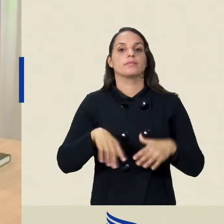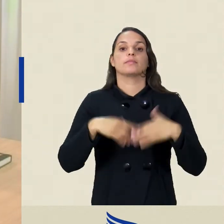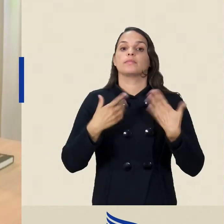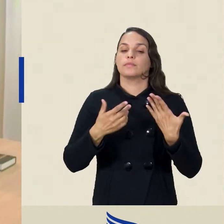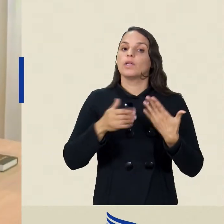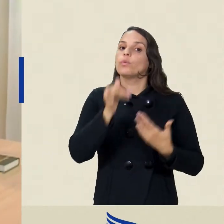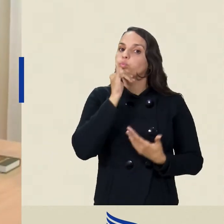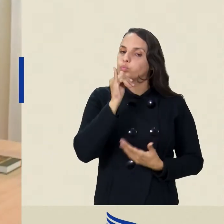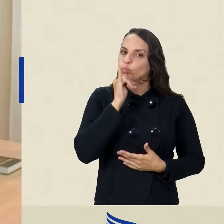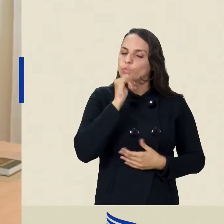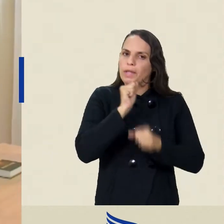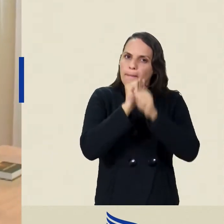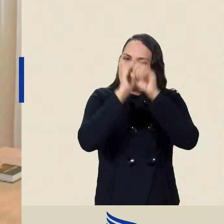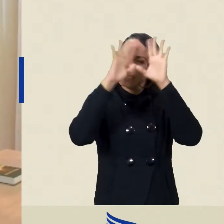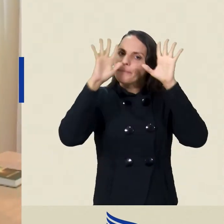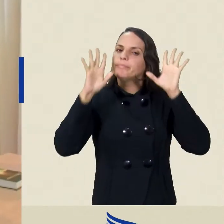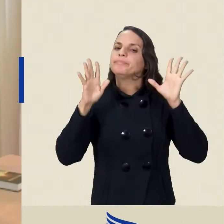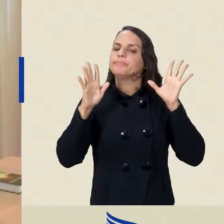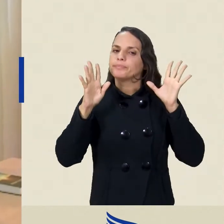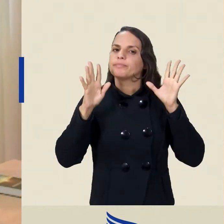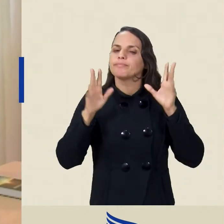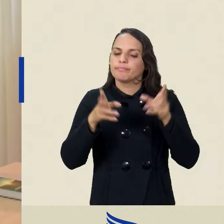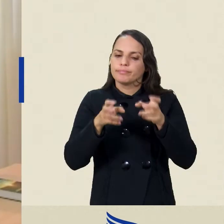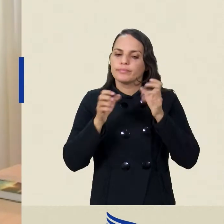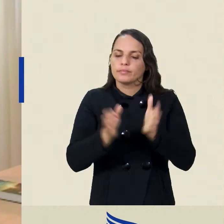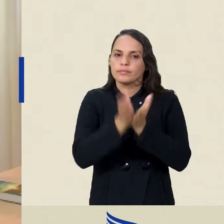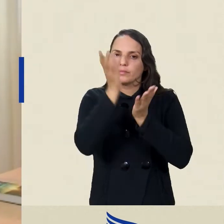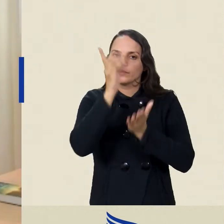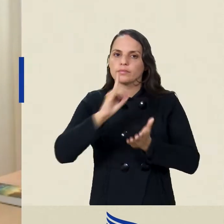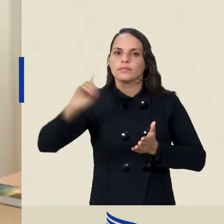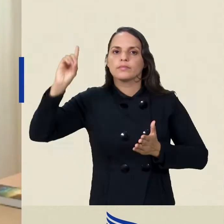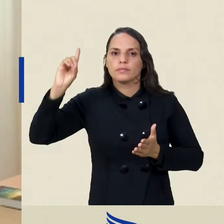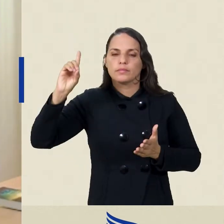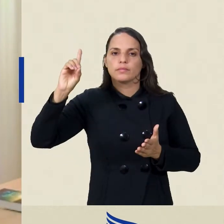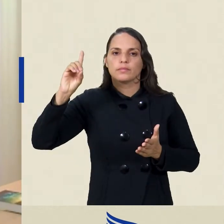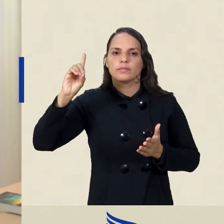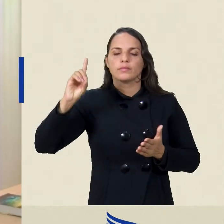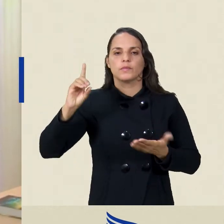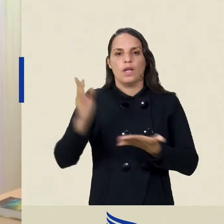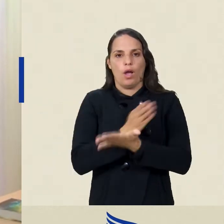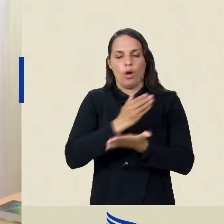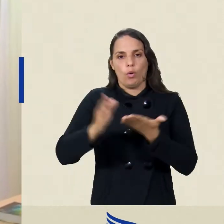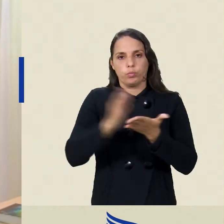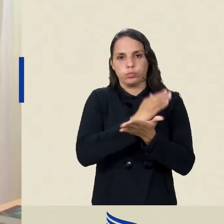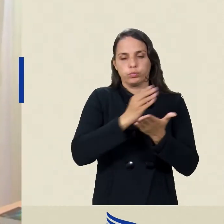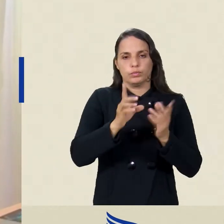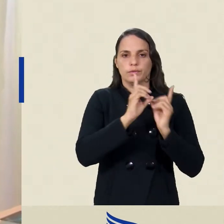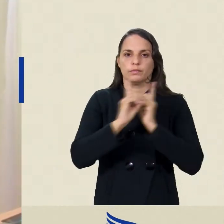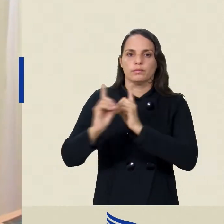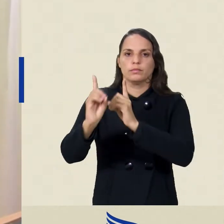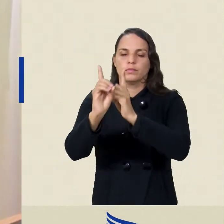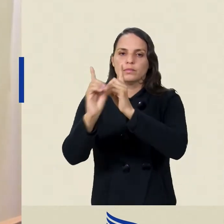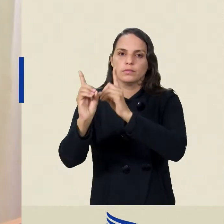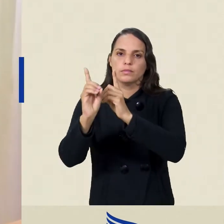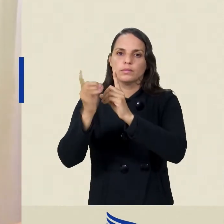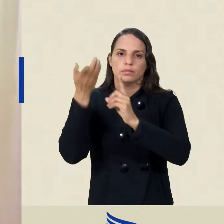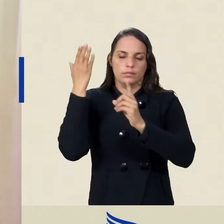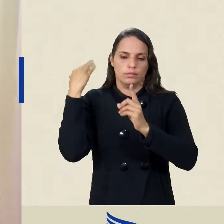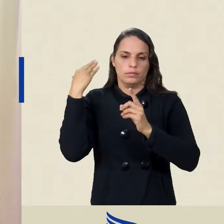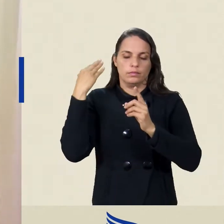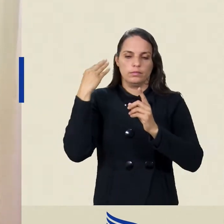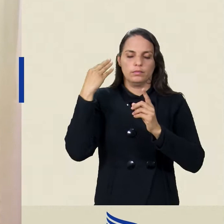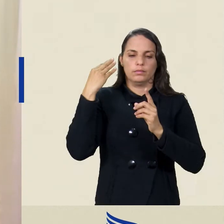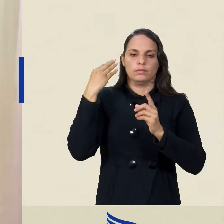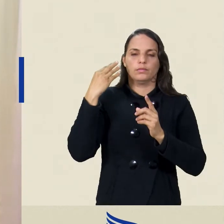um exemplo claro de rebatismo na palavra de Deus, quando alguns discípulos que haviam sido batizados